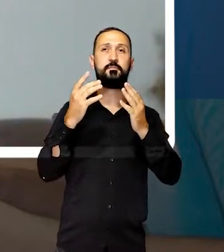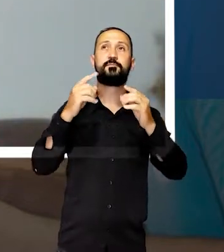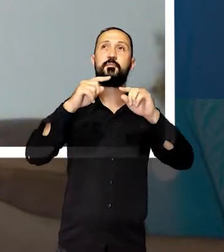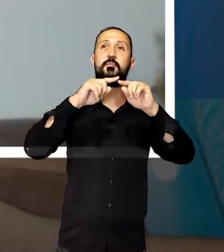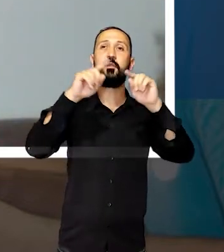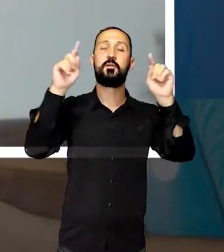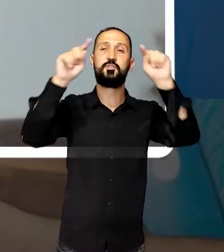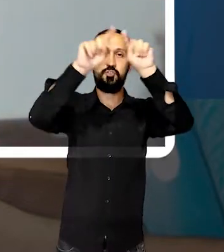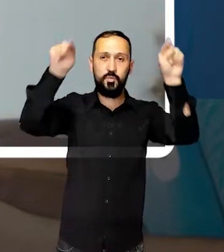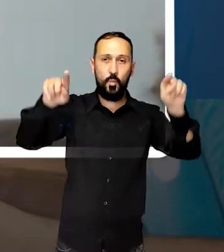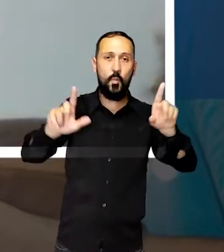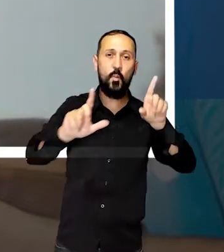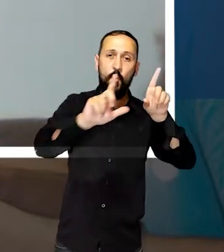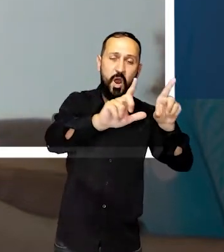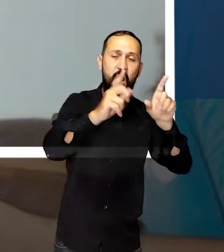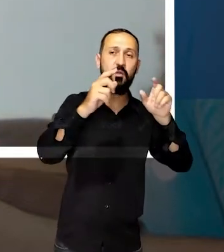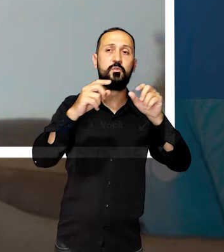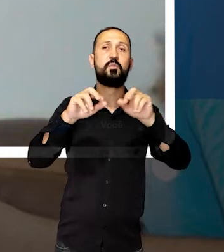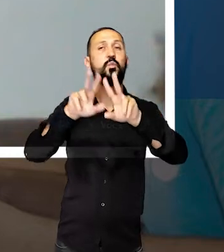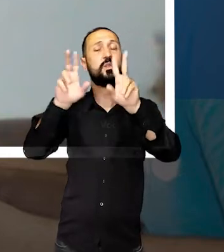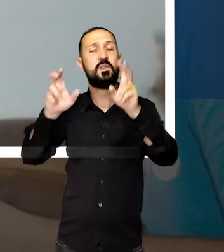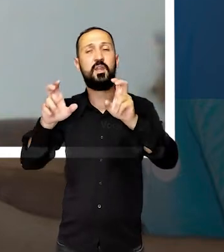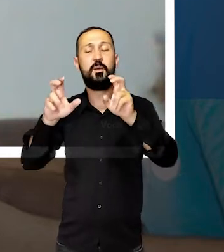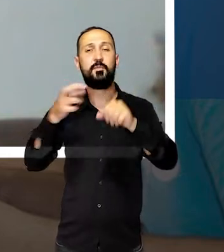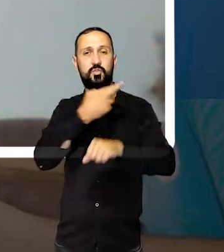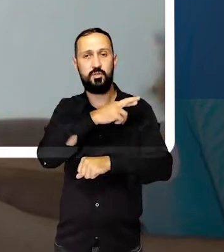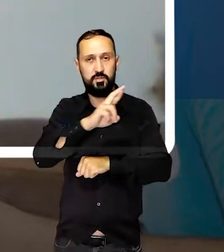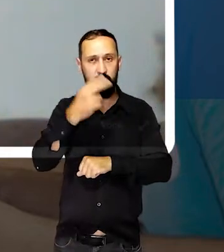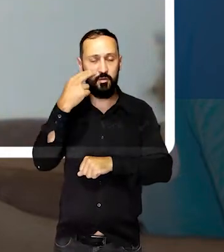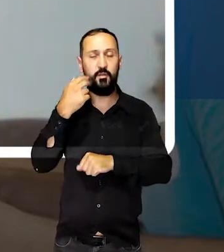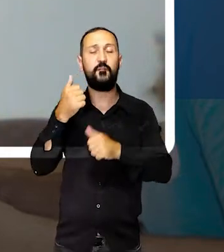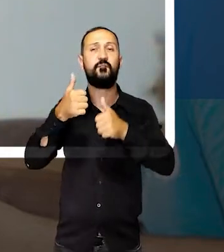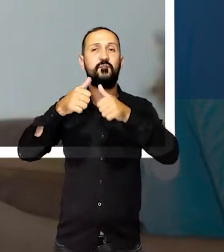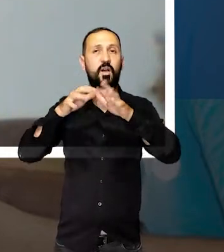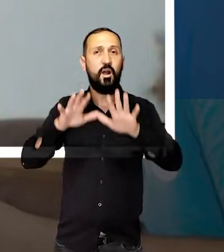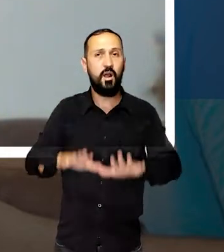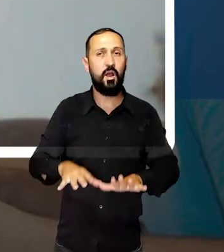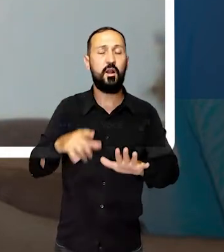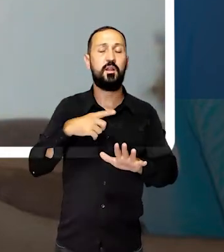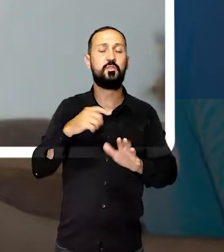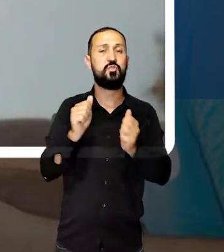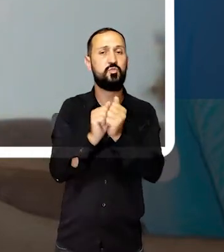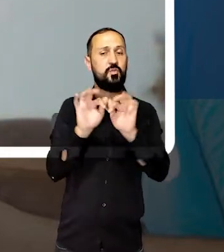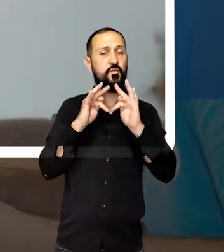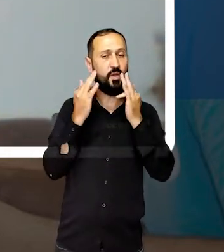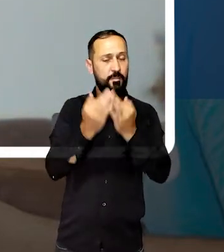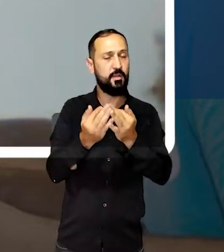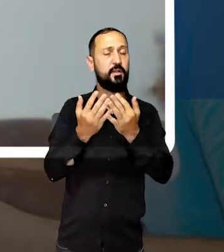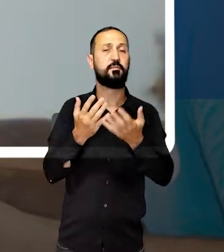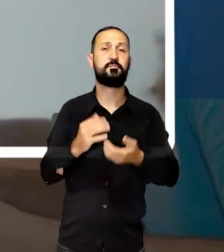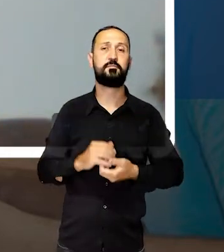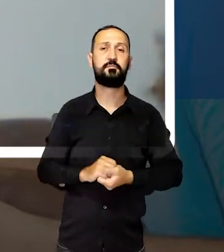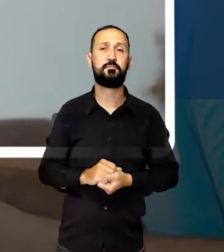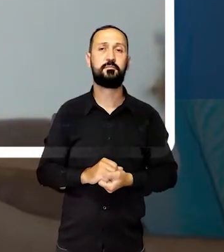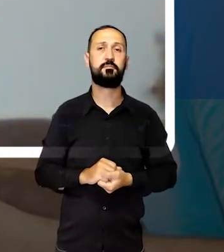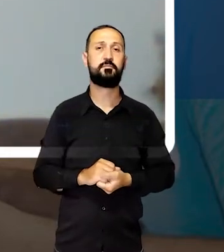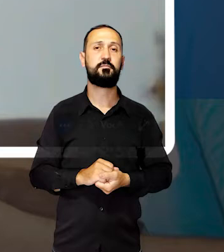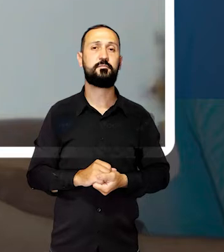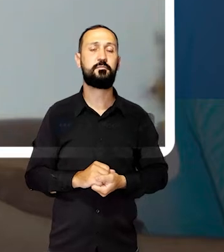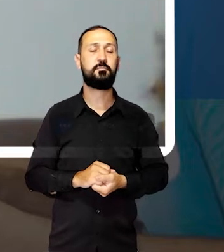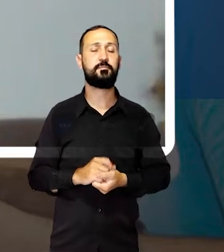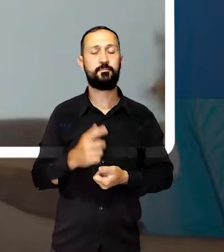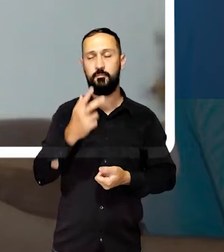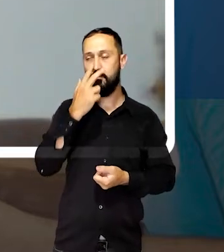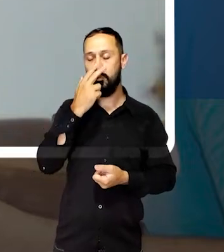coisas religiosas. E aqui eles fincaram raízes, eles formaram sua família, e